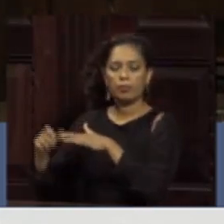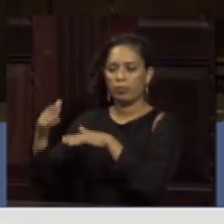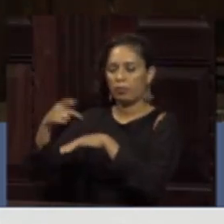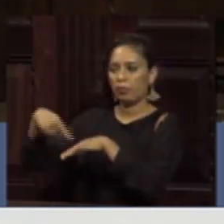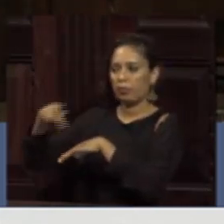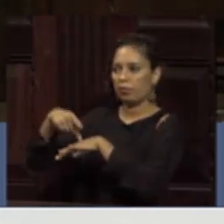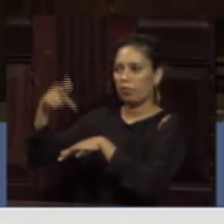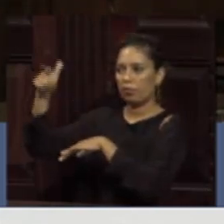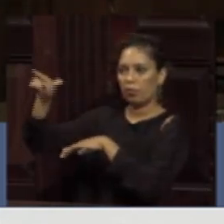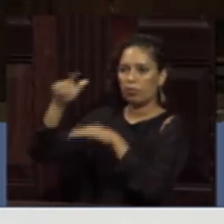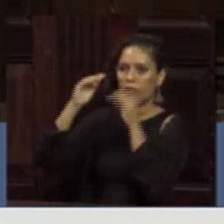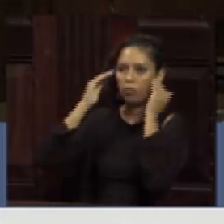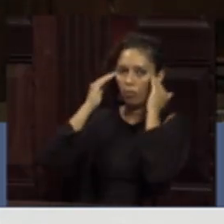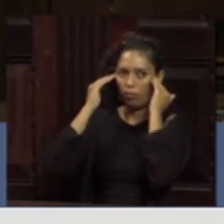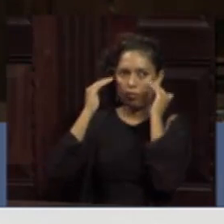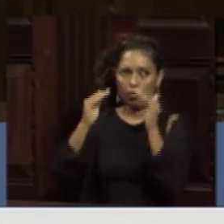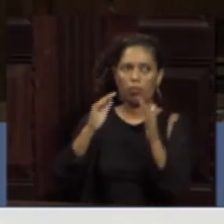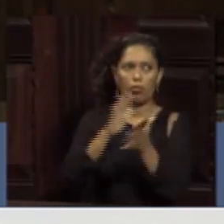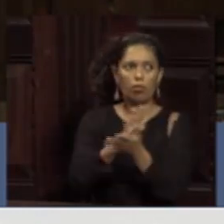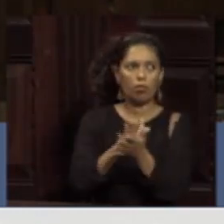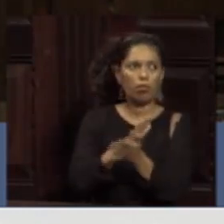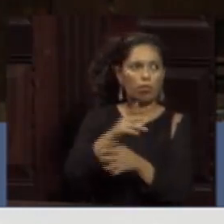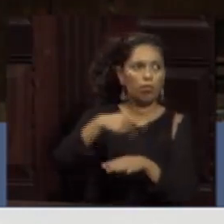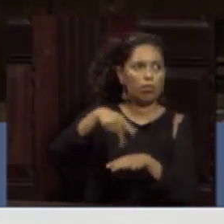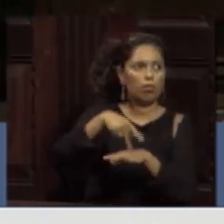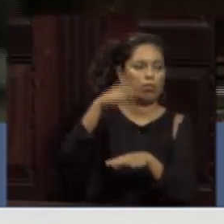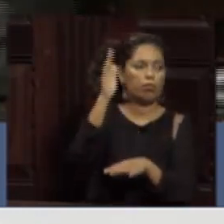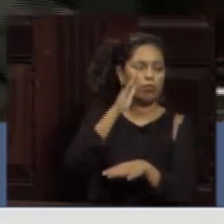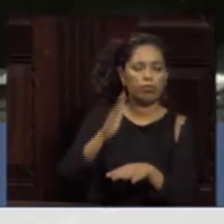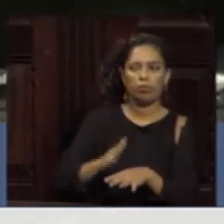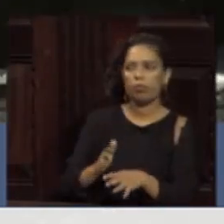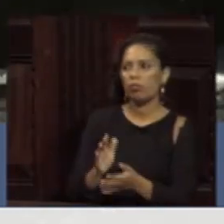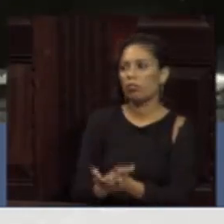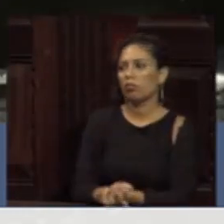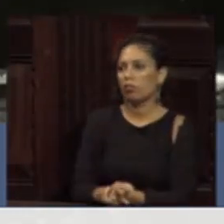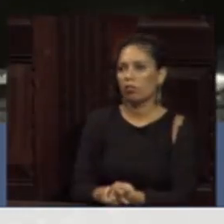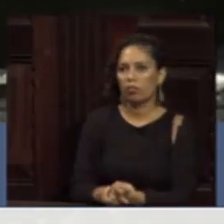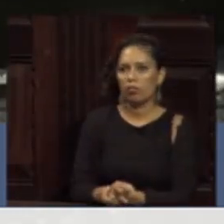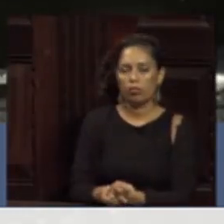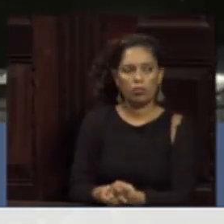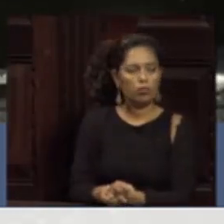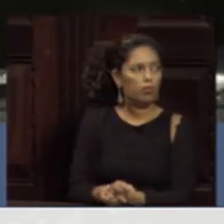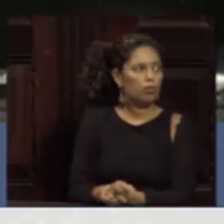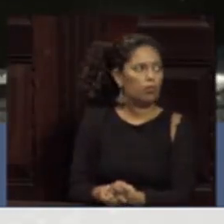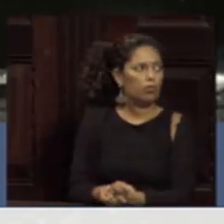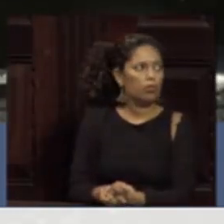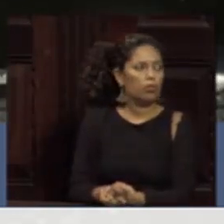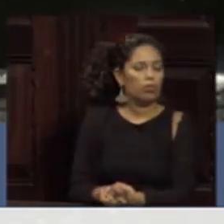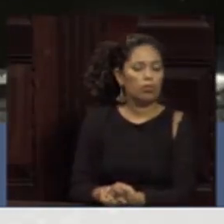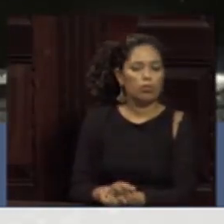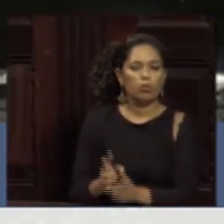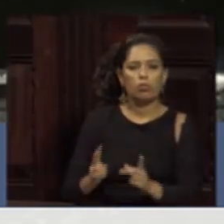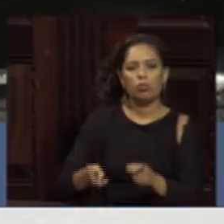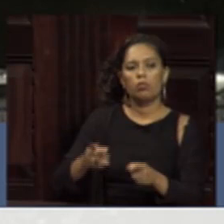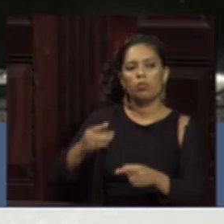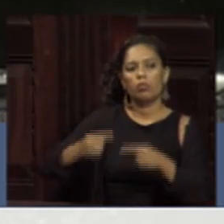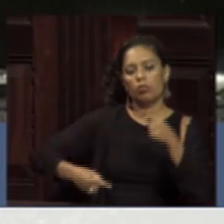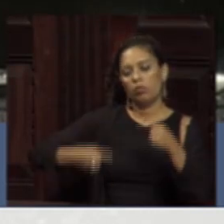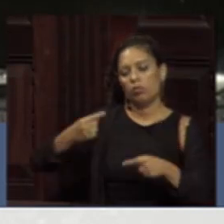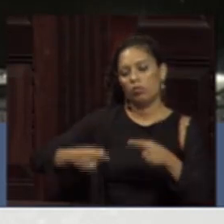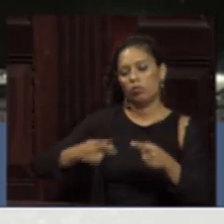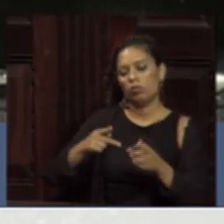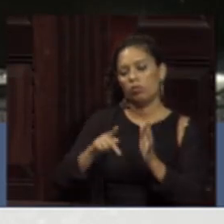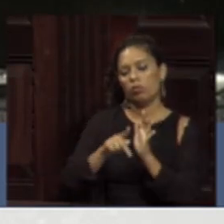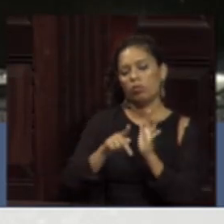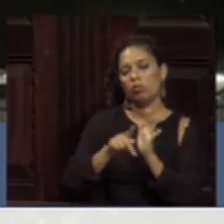não respeita o meio ambiente brasileiro. Muito obrigado. Continua em discussão, presidente do projeto. Deputado,